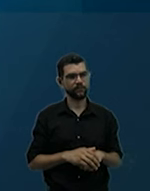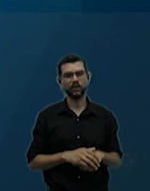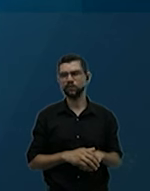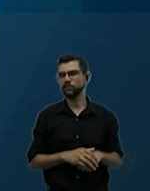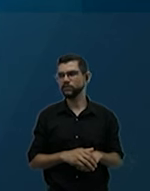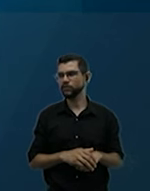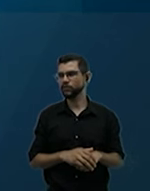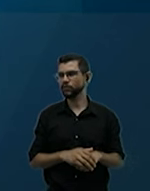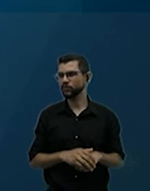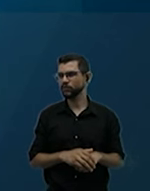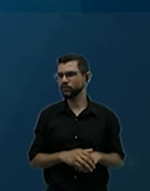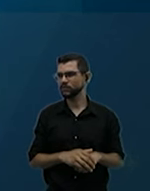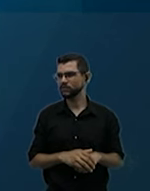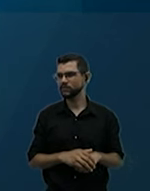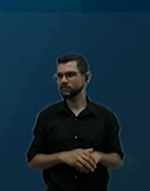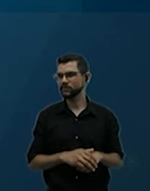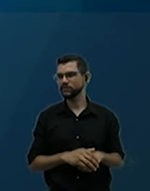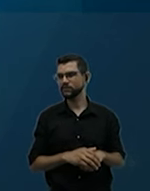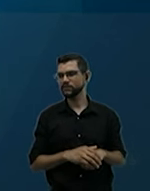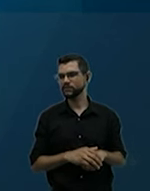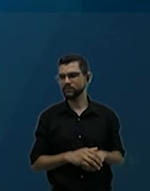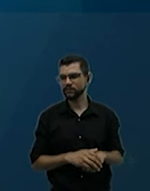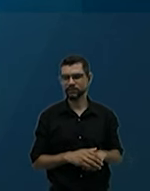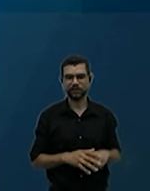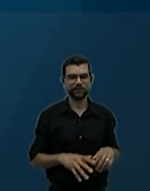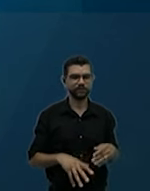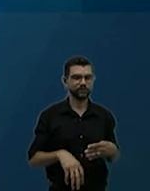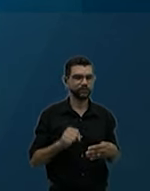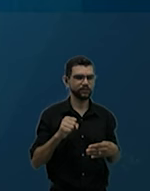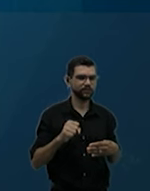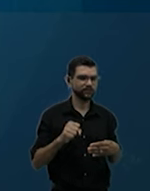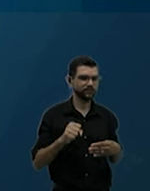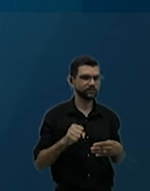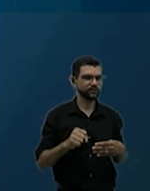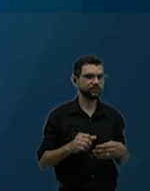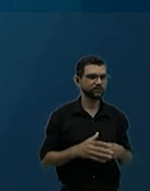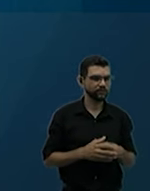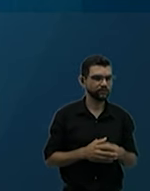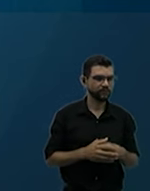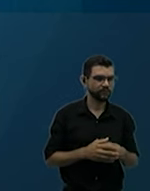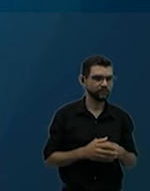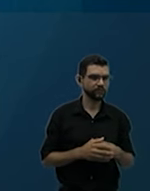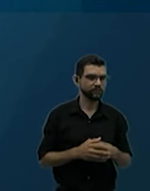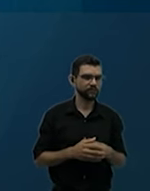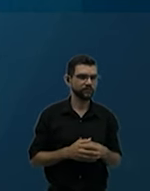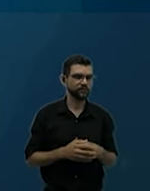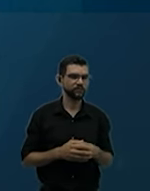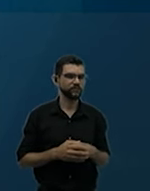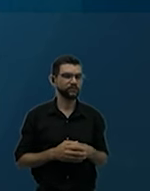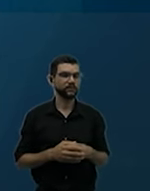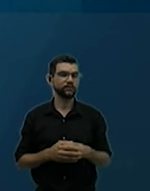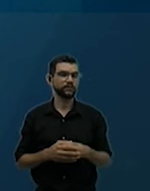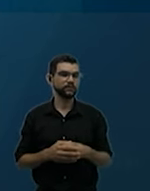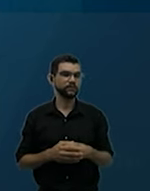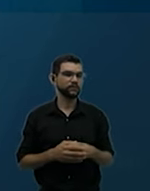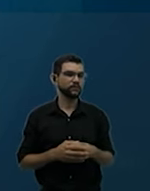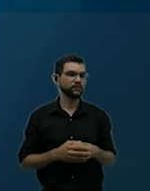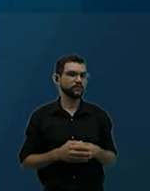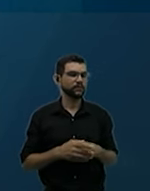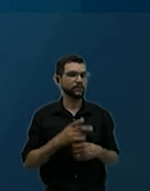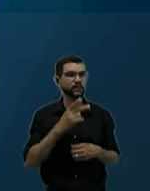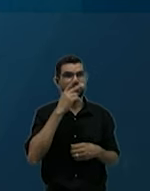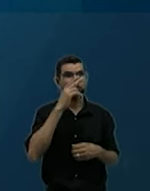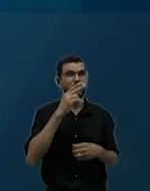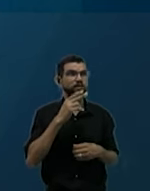Corte Superior, é que não há margem, excelências, não há margem para qualquer entendimento em sentido